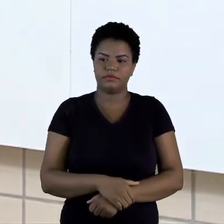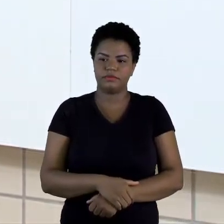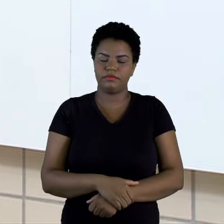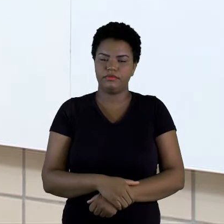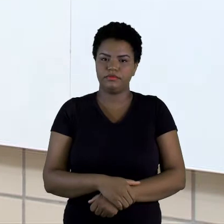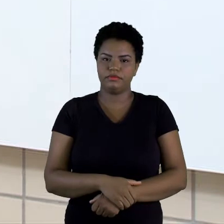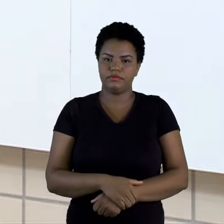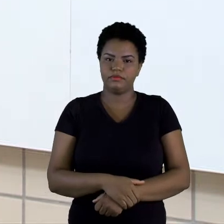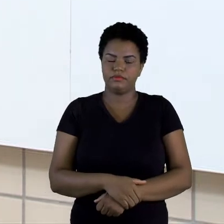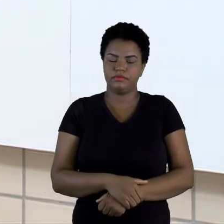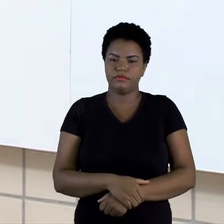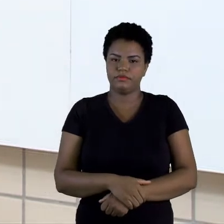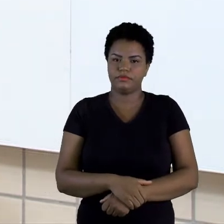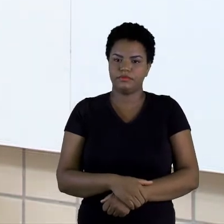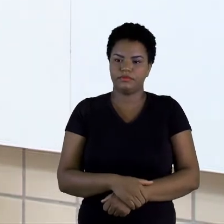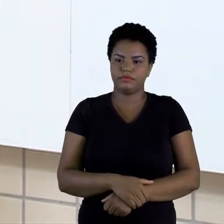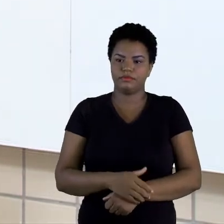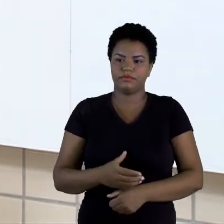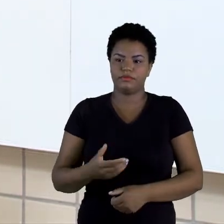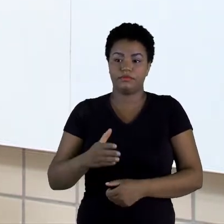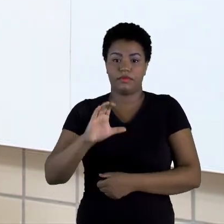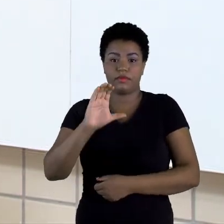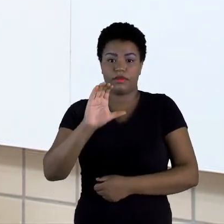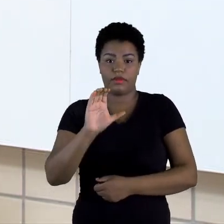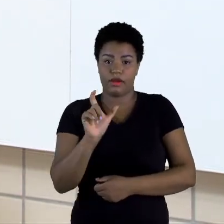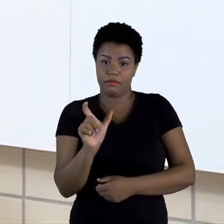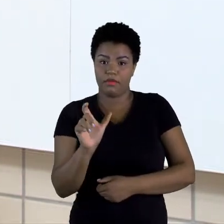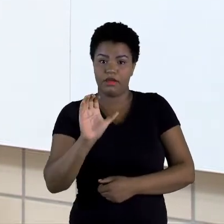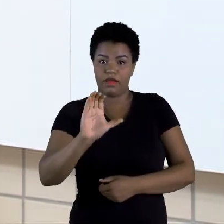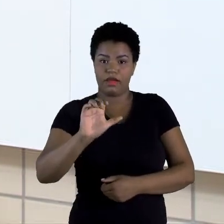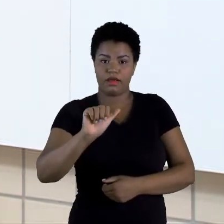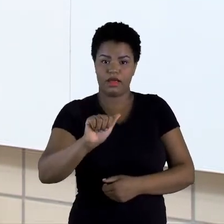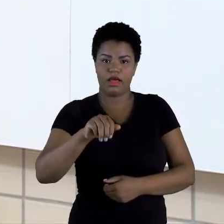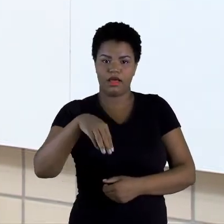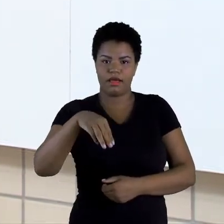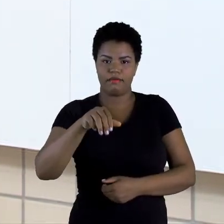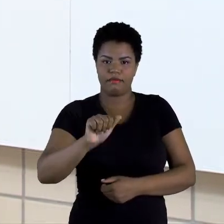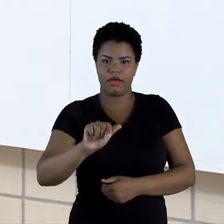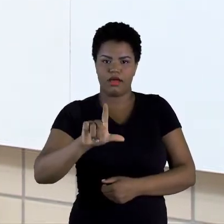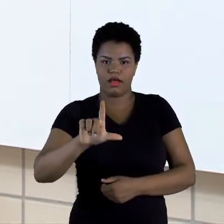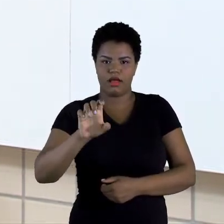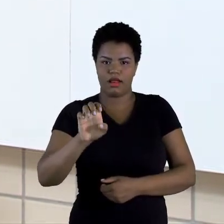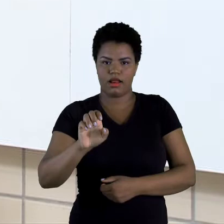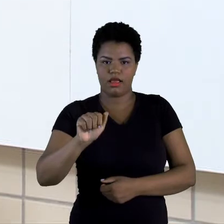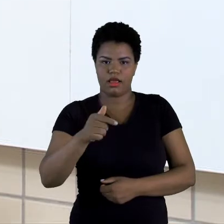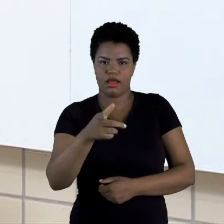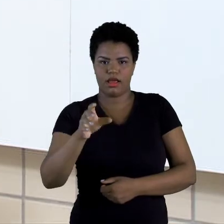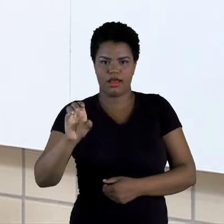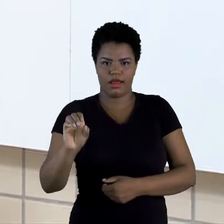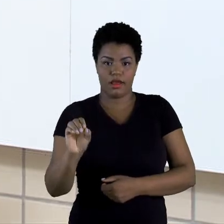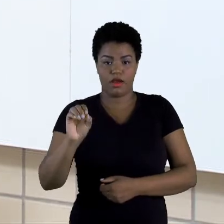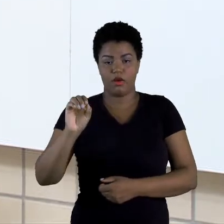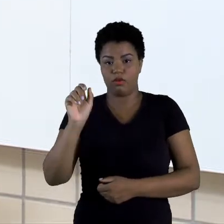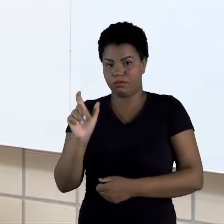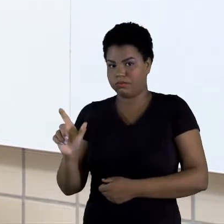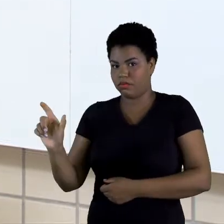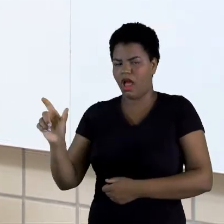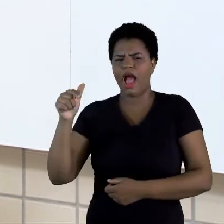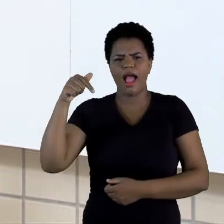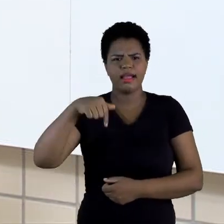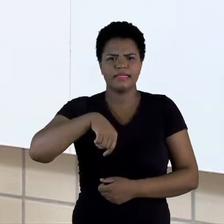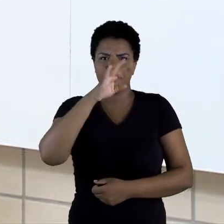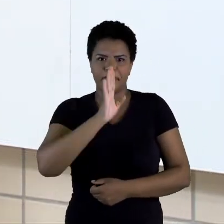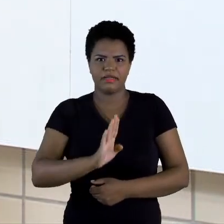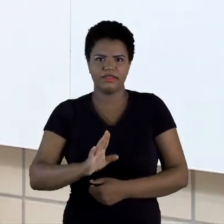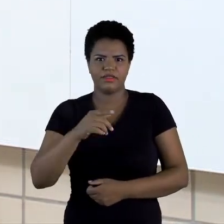Nós vamos colocar, olha só, camaleão. Aqui no Brasil nós temos os lagartos, né? Que a gente fica olhando lá no quintal, de vez em